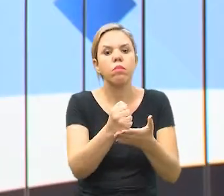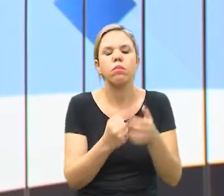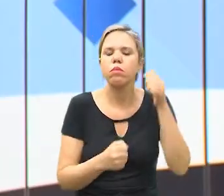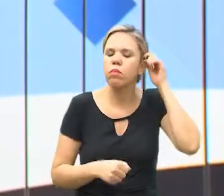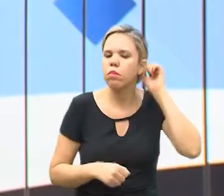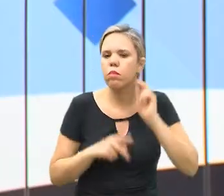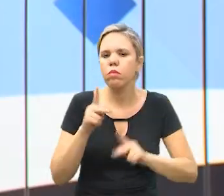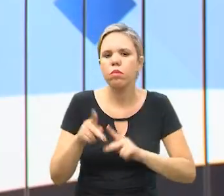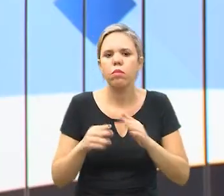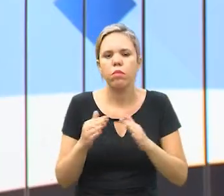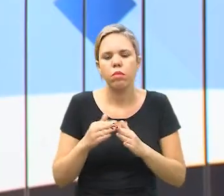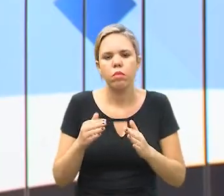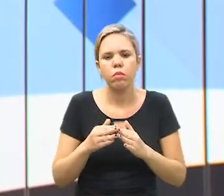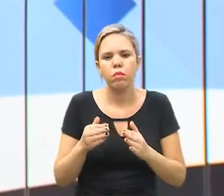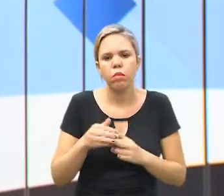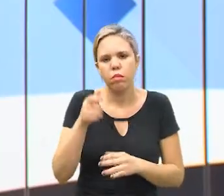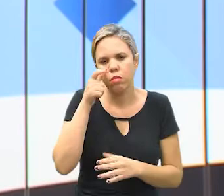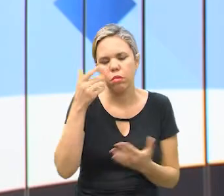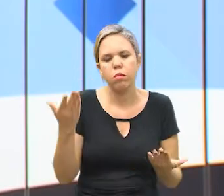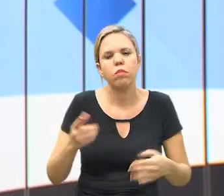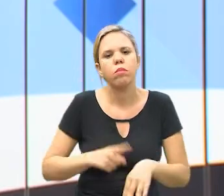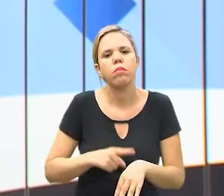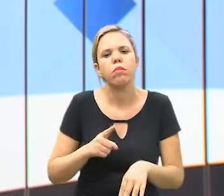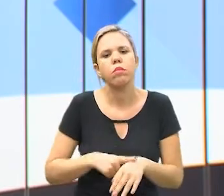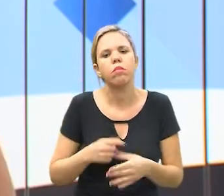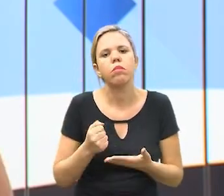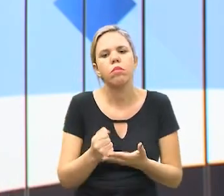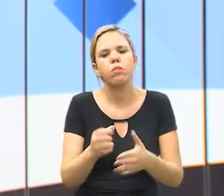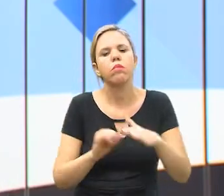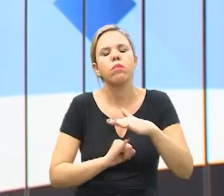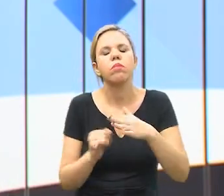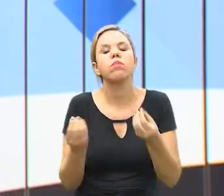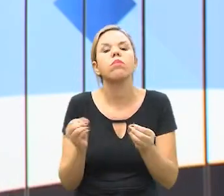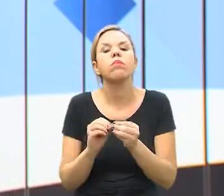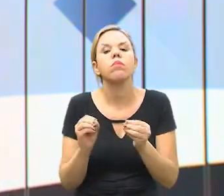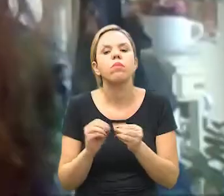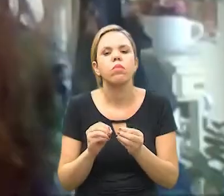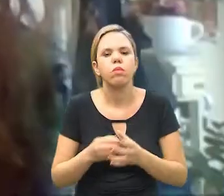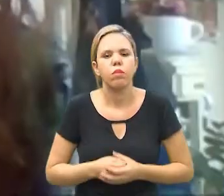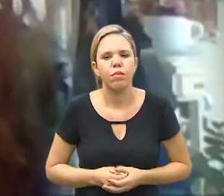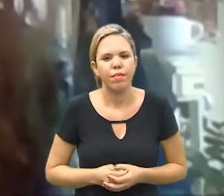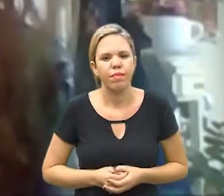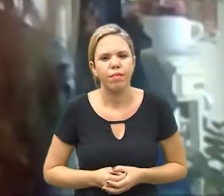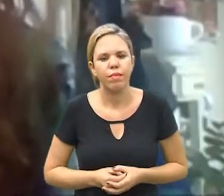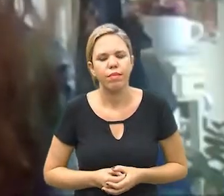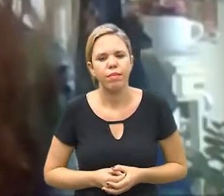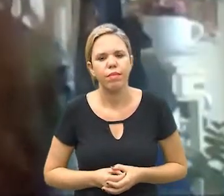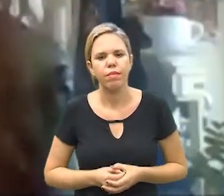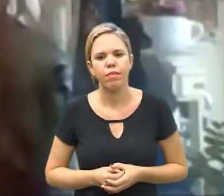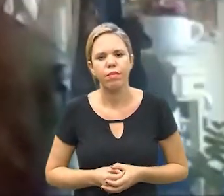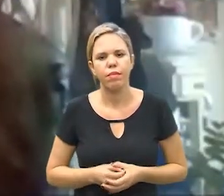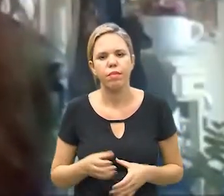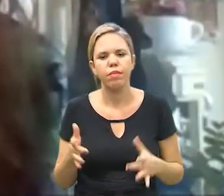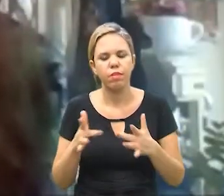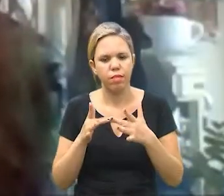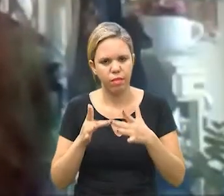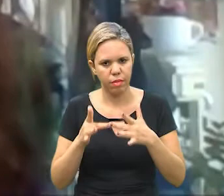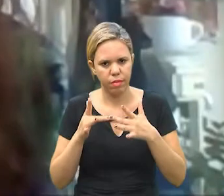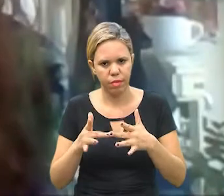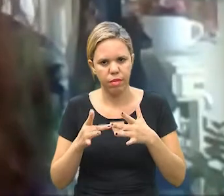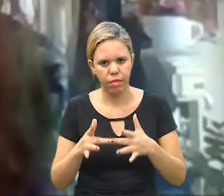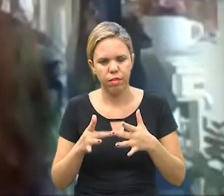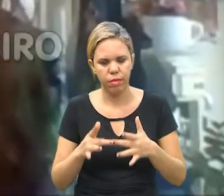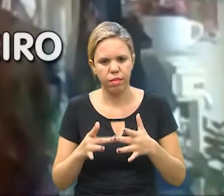está em casa, está nos assistindo nesse momento, quiser ajudar a instituição, como é que faz? Olha, basta entrar em contato